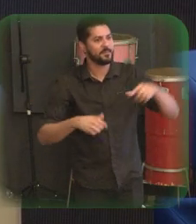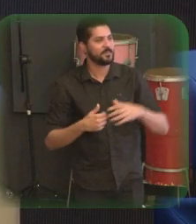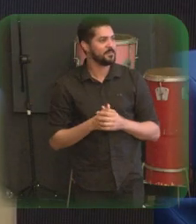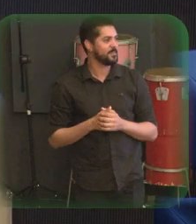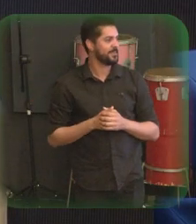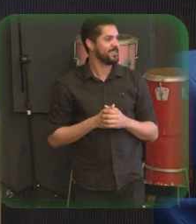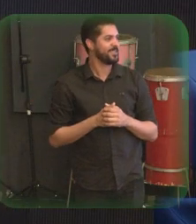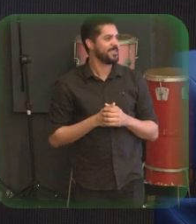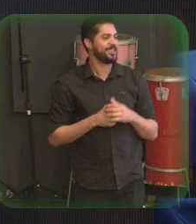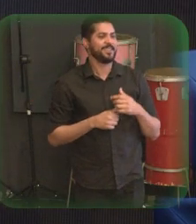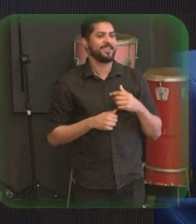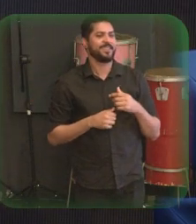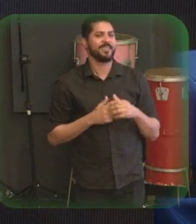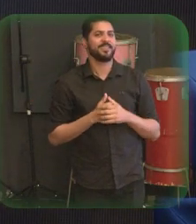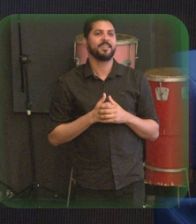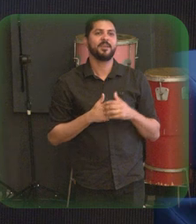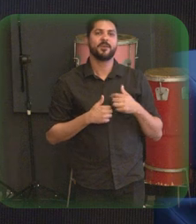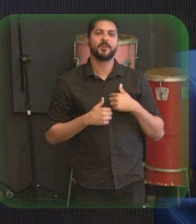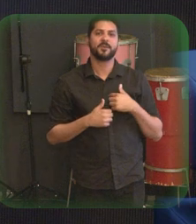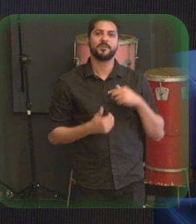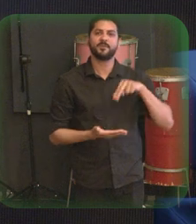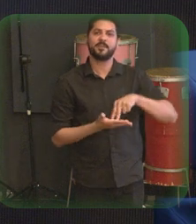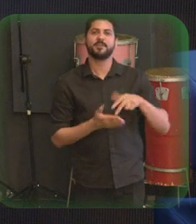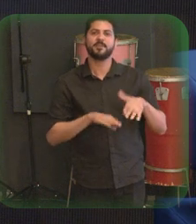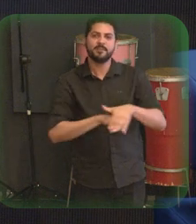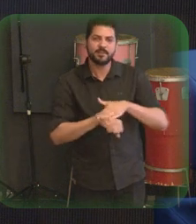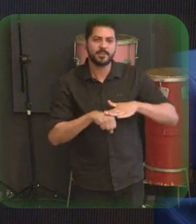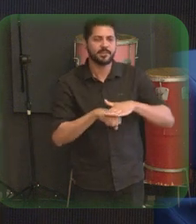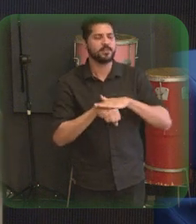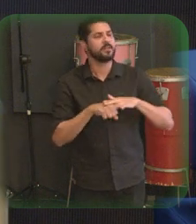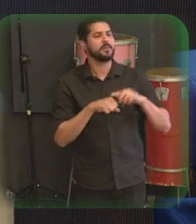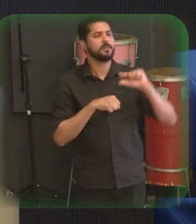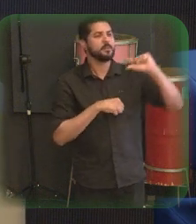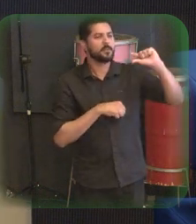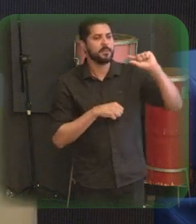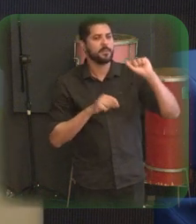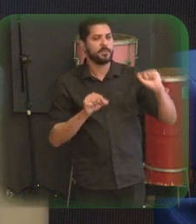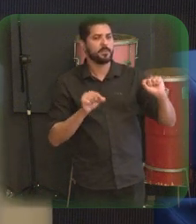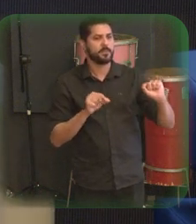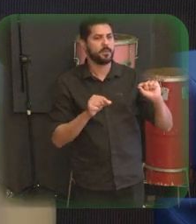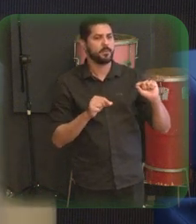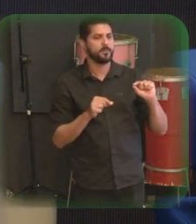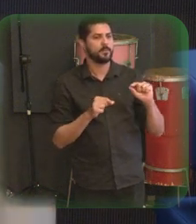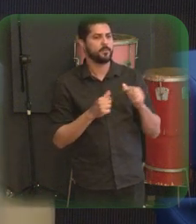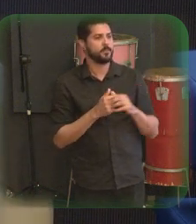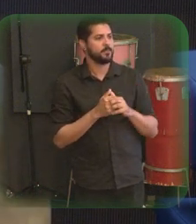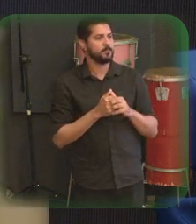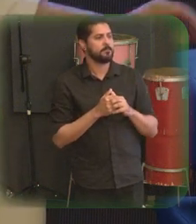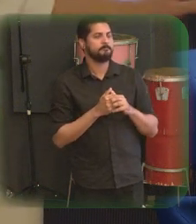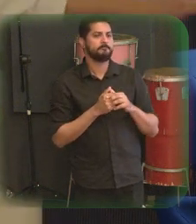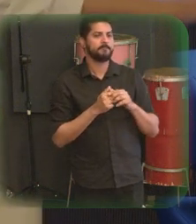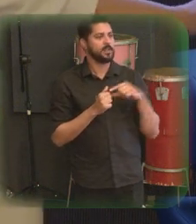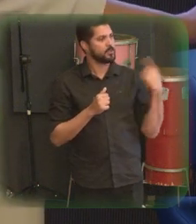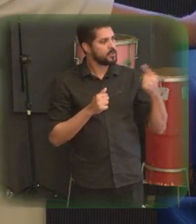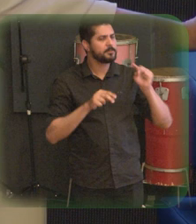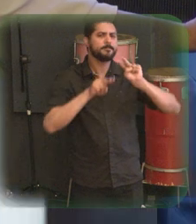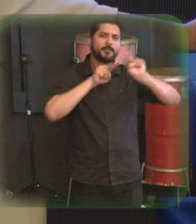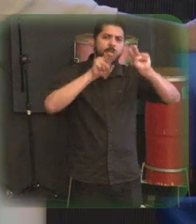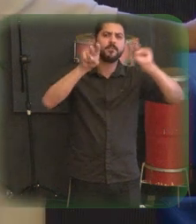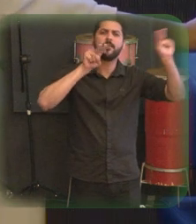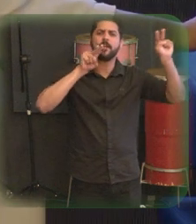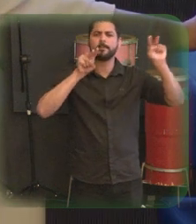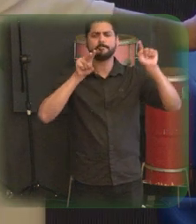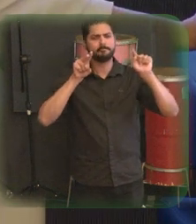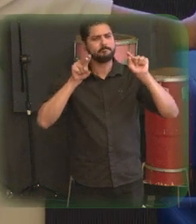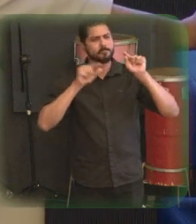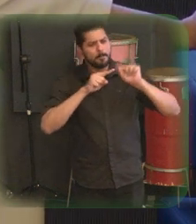eu estou me intrometendo nessa história para poder conversar um pouco sobre aquilo que a gente tem visto em Pernambuco. A gente chegou um